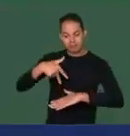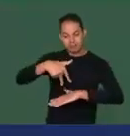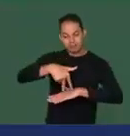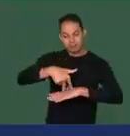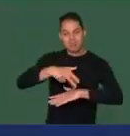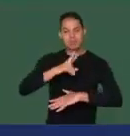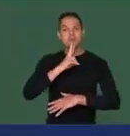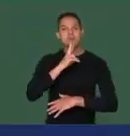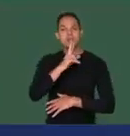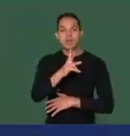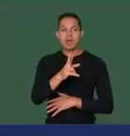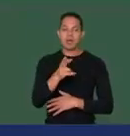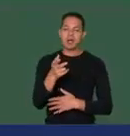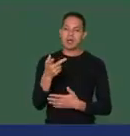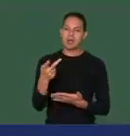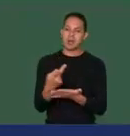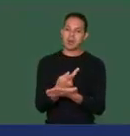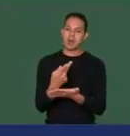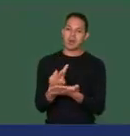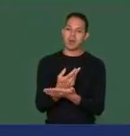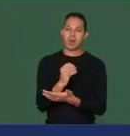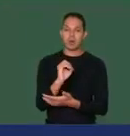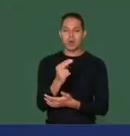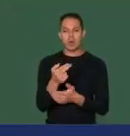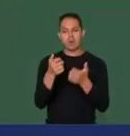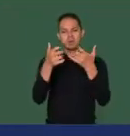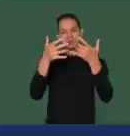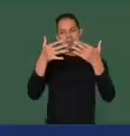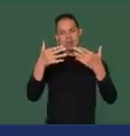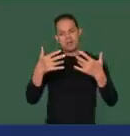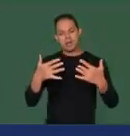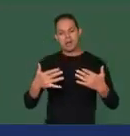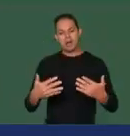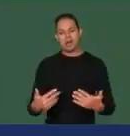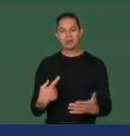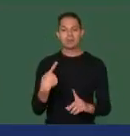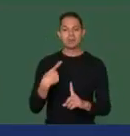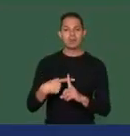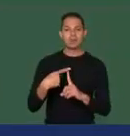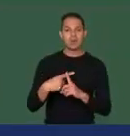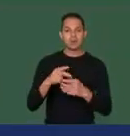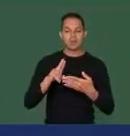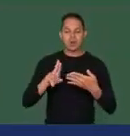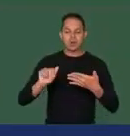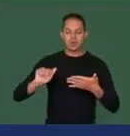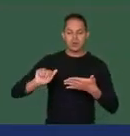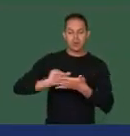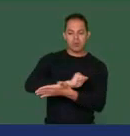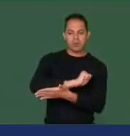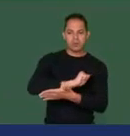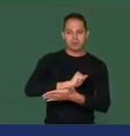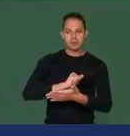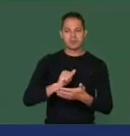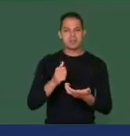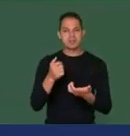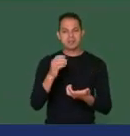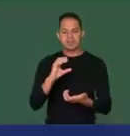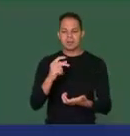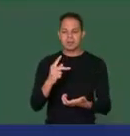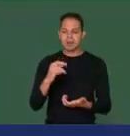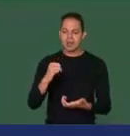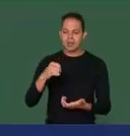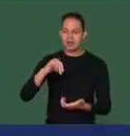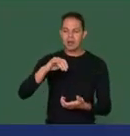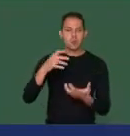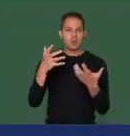e dizer que houve um engano ou explicar aos seus eleitores o motivo de não quererem o esclarecimento dos fatos do dia